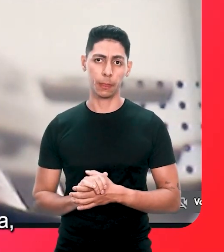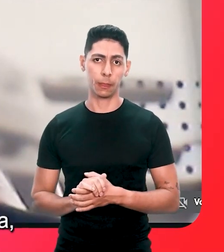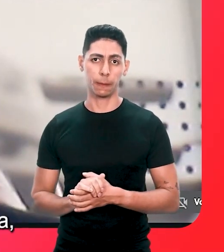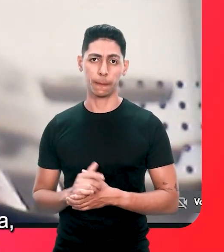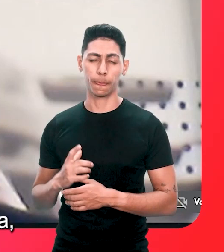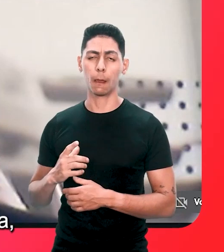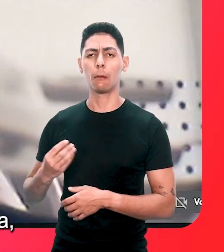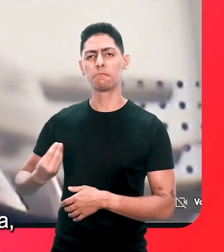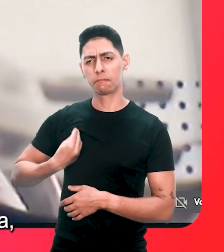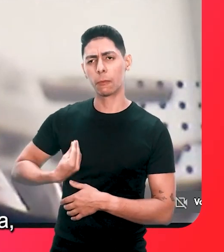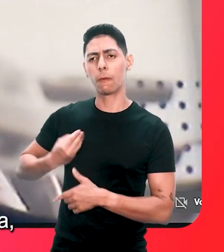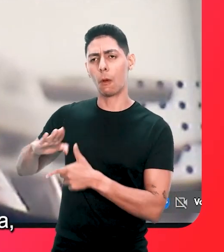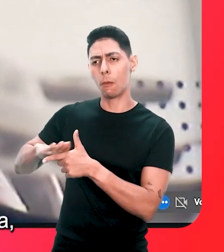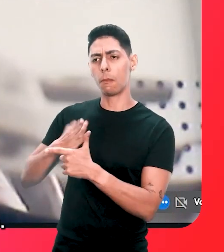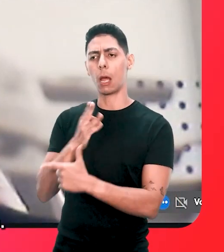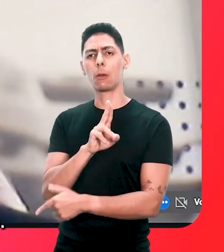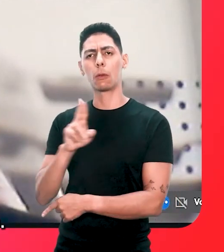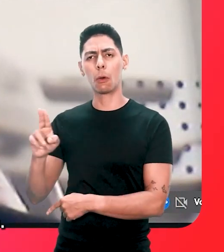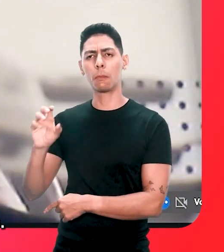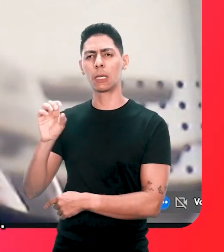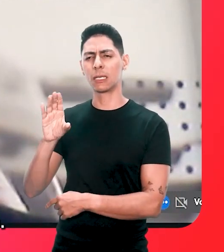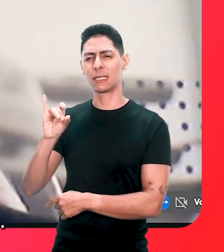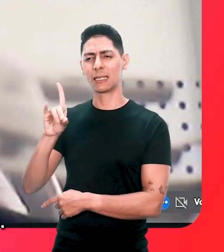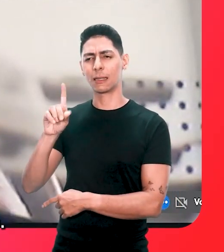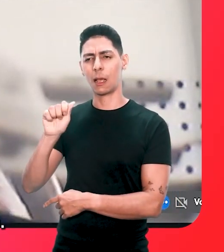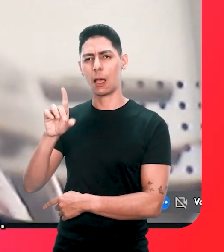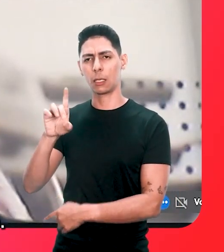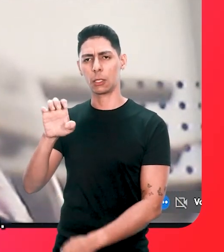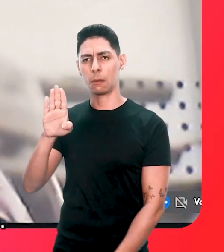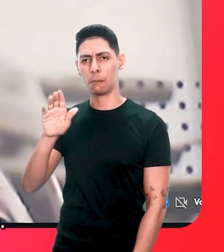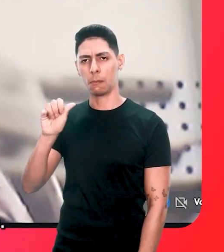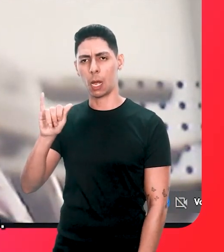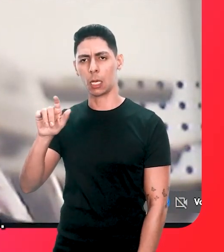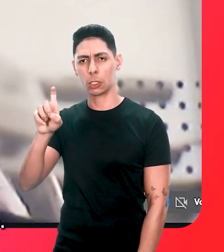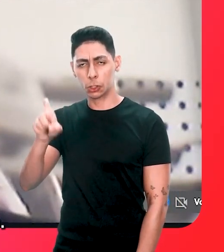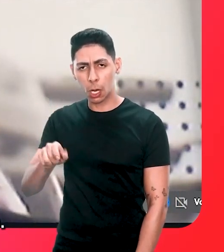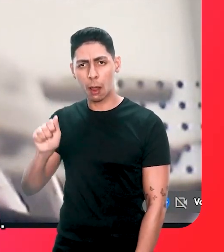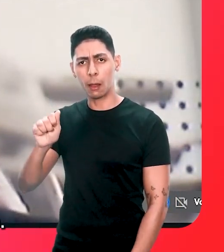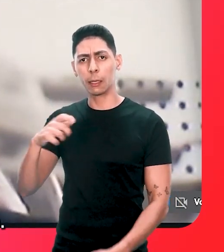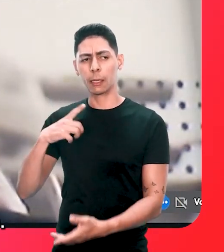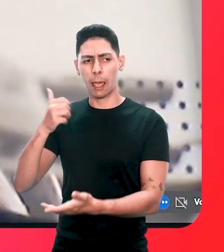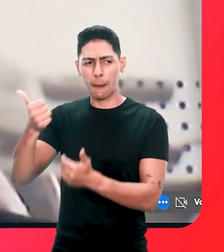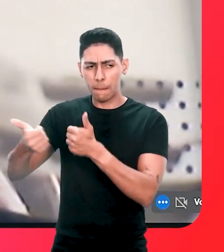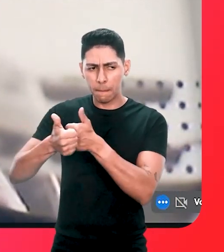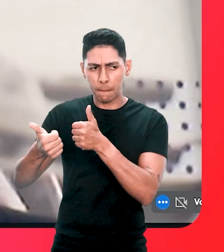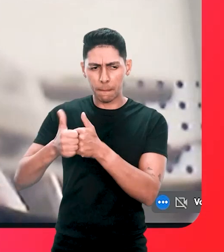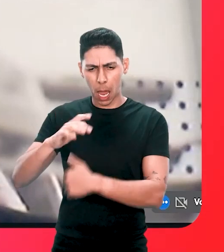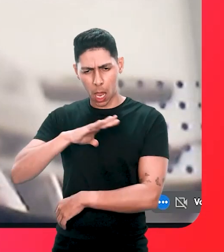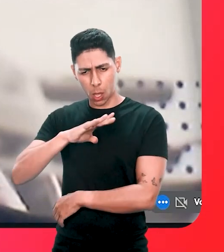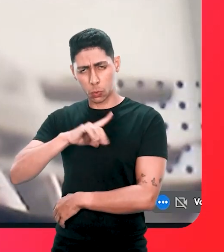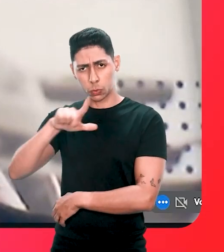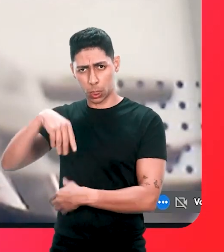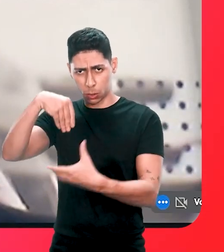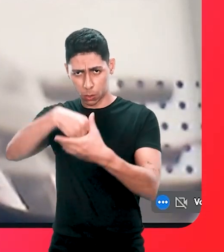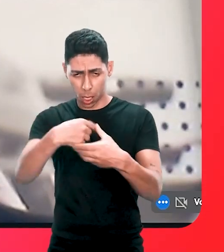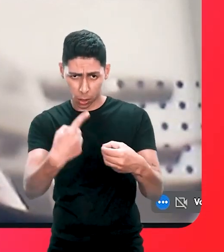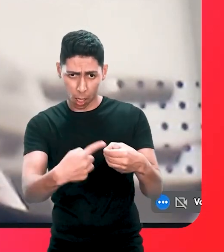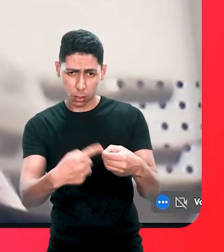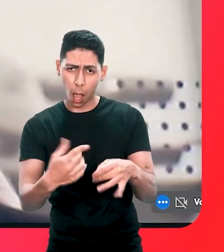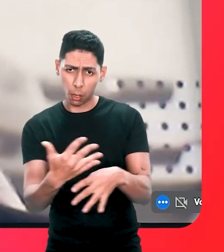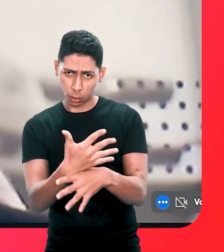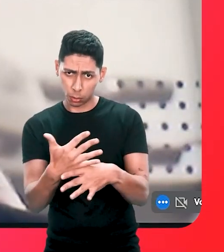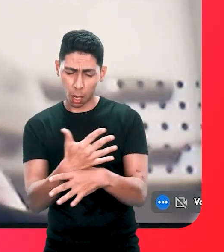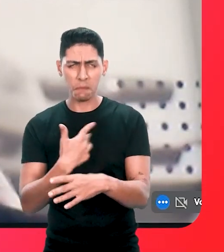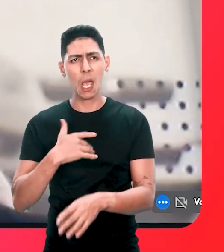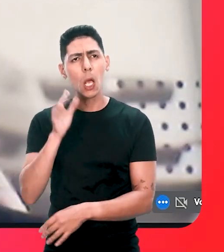bairro chamado Cidade Baixa, que é muito próximo ao centro da cidade. E, assim, nas curiosidades